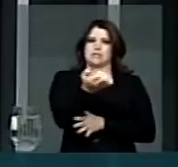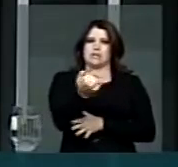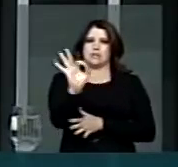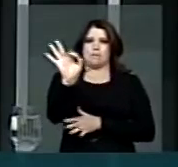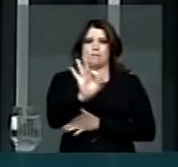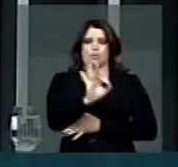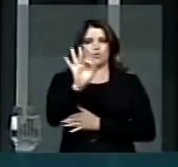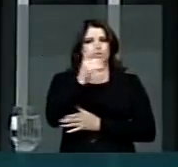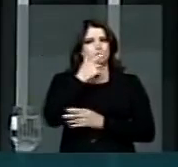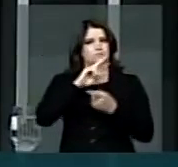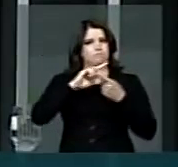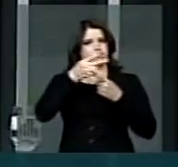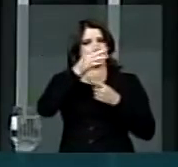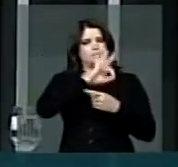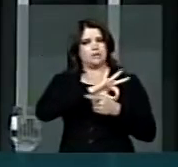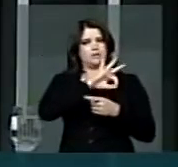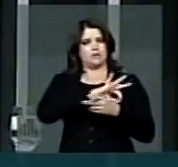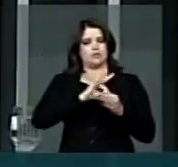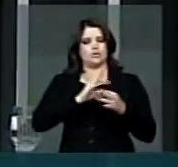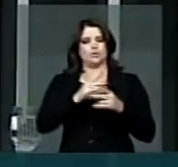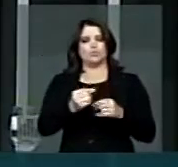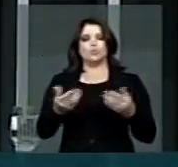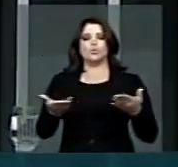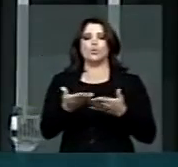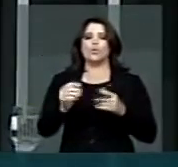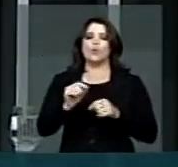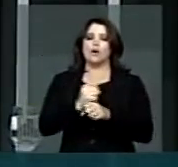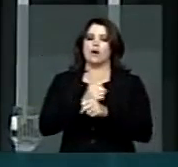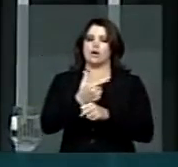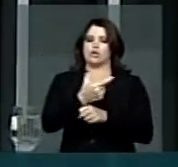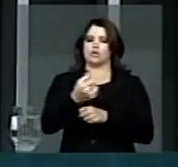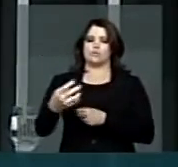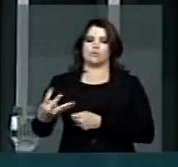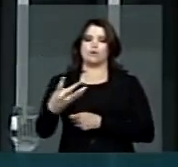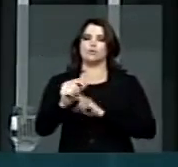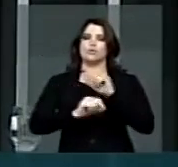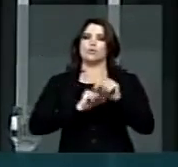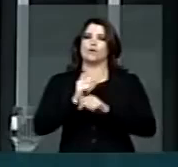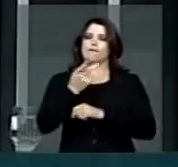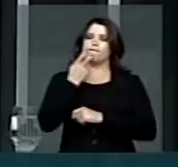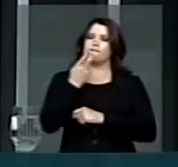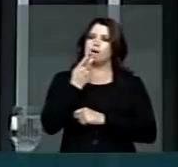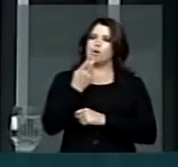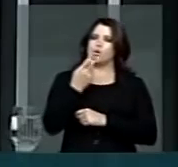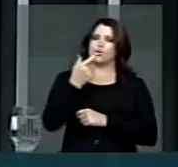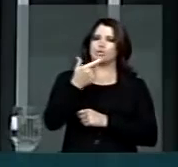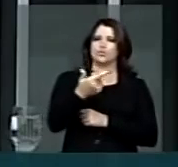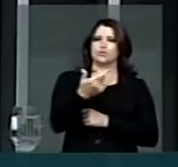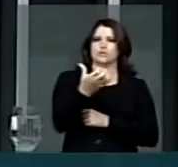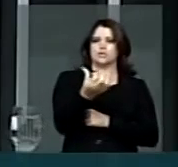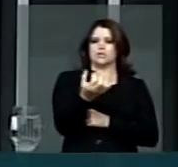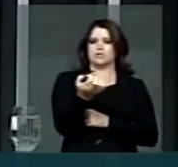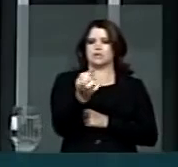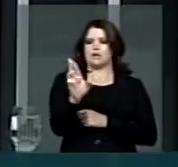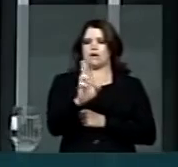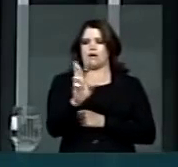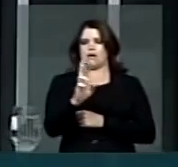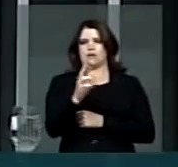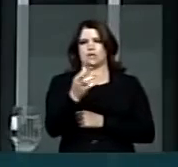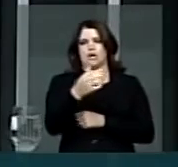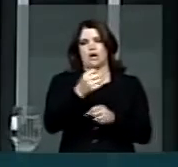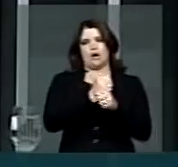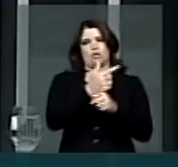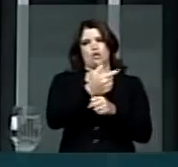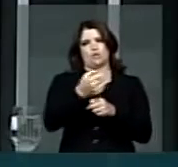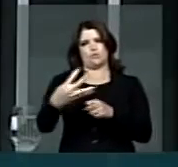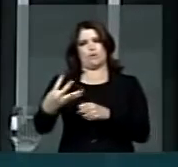160%. Um salário mínimo em 2004 de R$ 260 saltou para